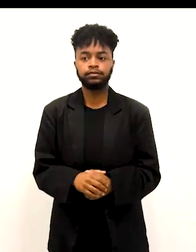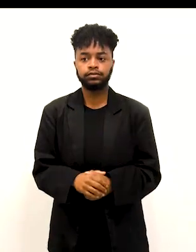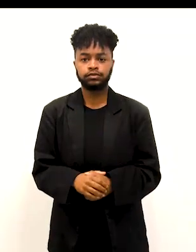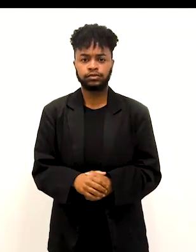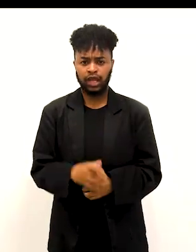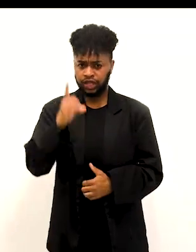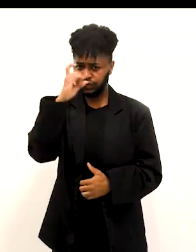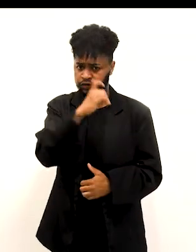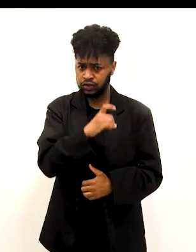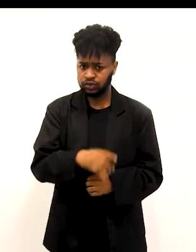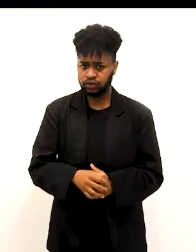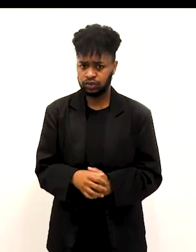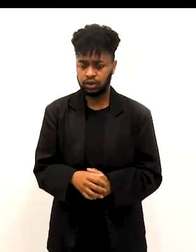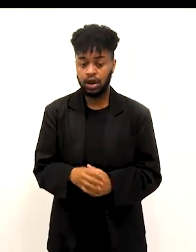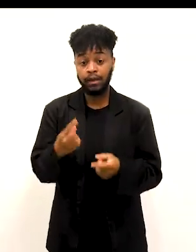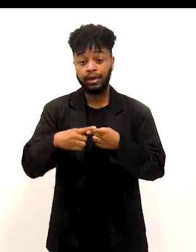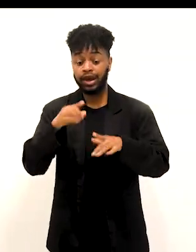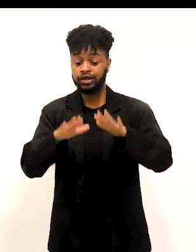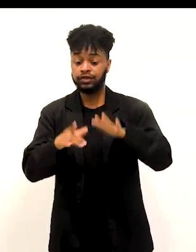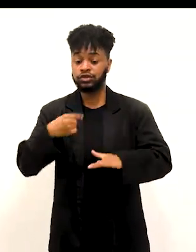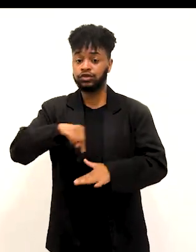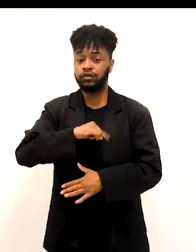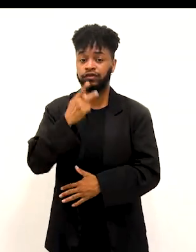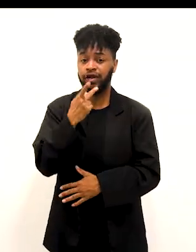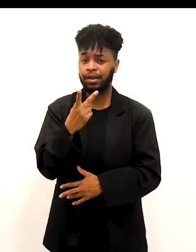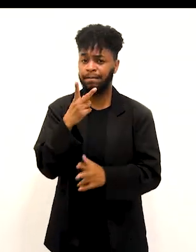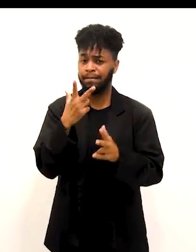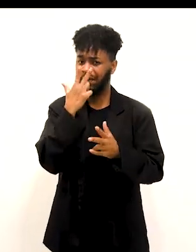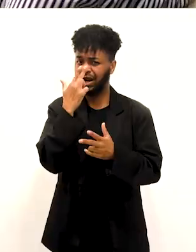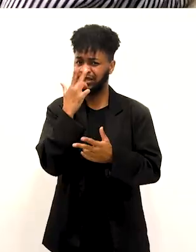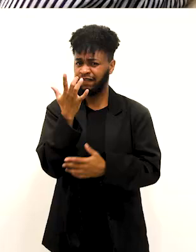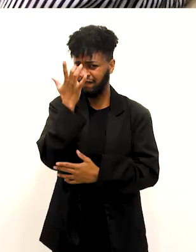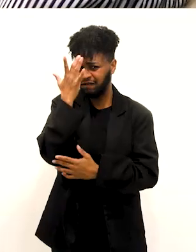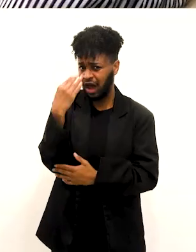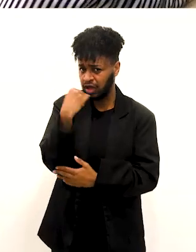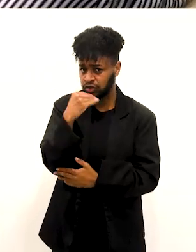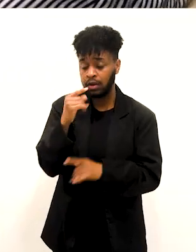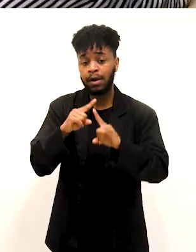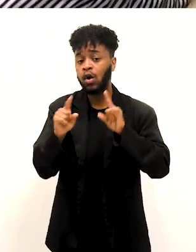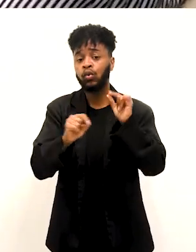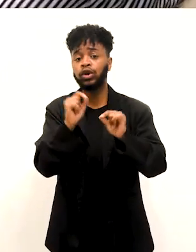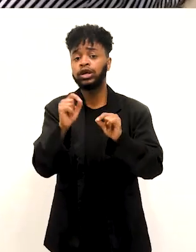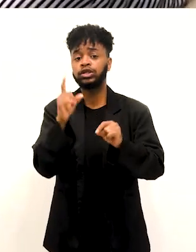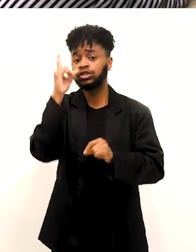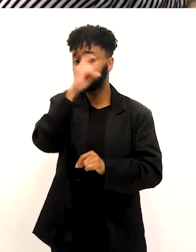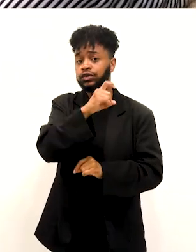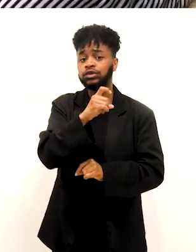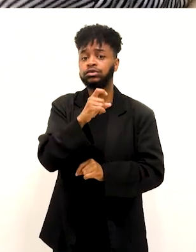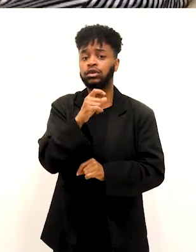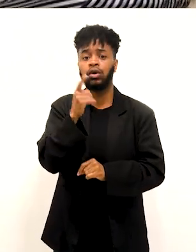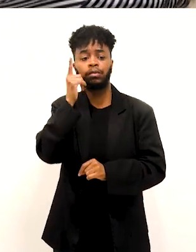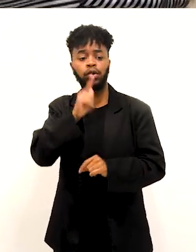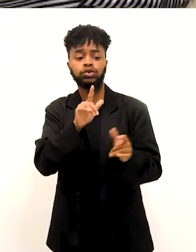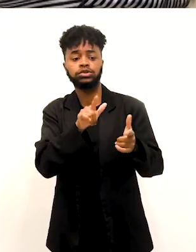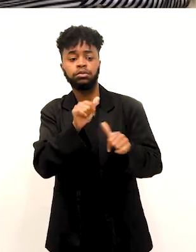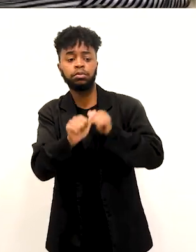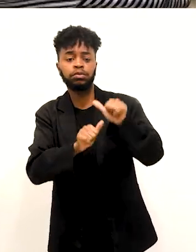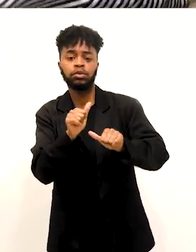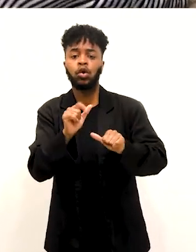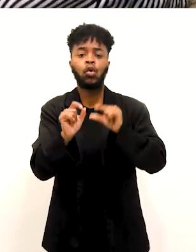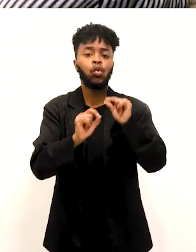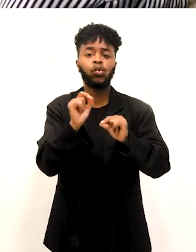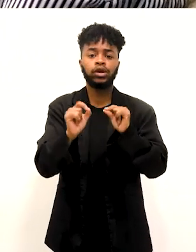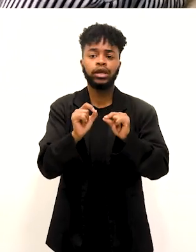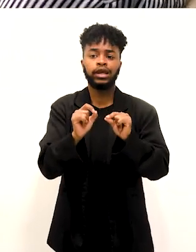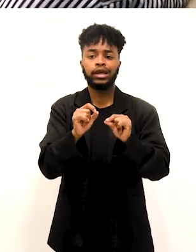essa visão. Foi difícil? Porque às vezes a gente falando pode parecer que é muito fácil, mas qual foi a dificuldade aí que você teve para essa transição, né?